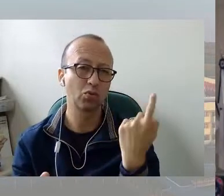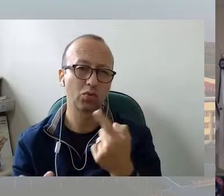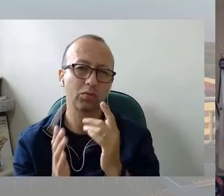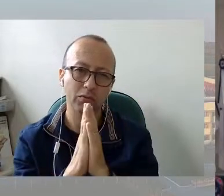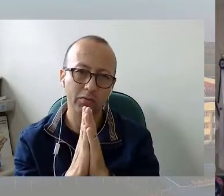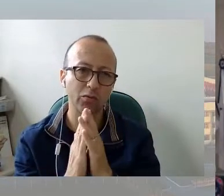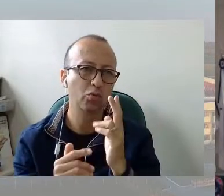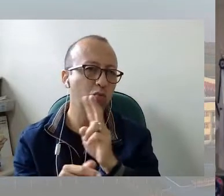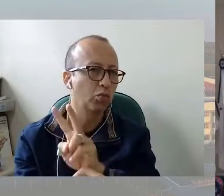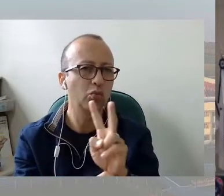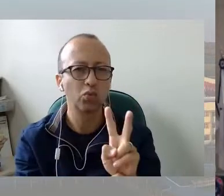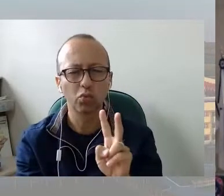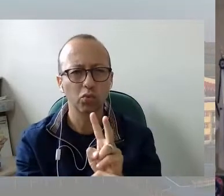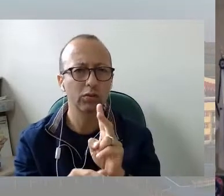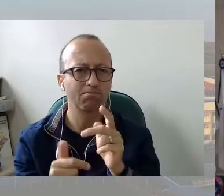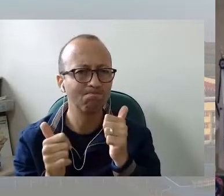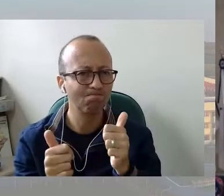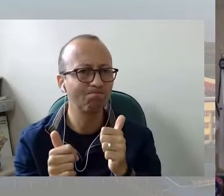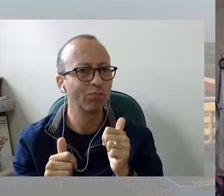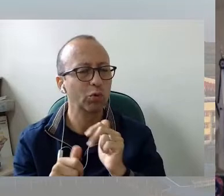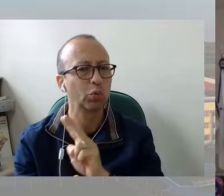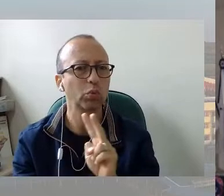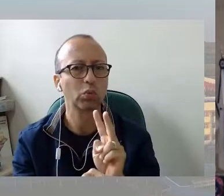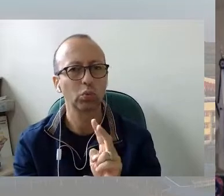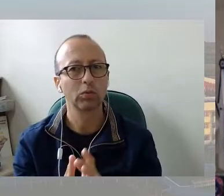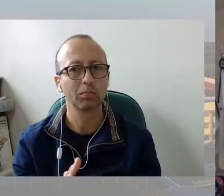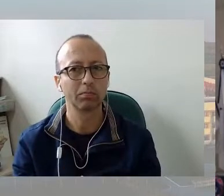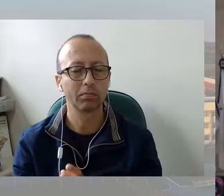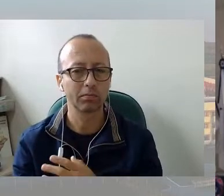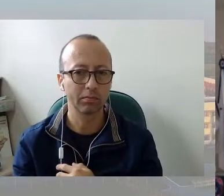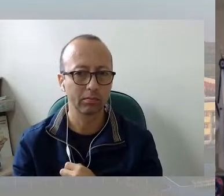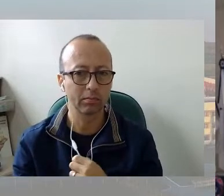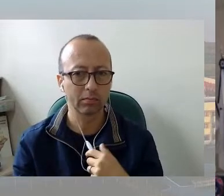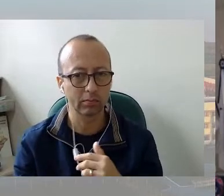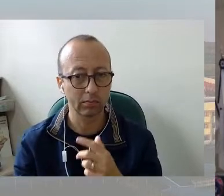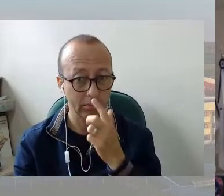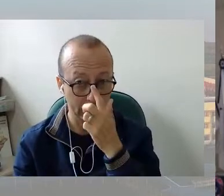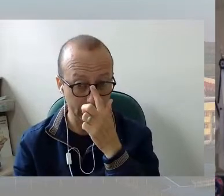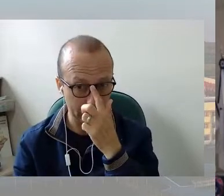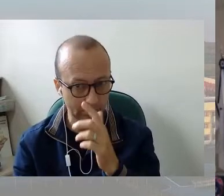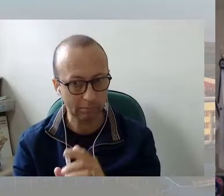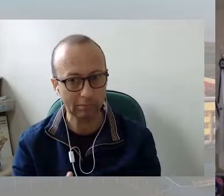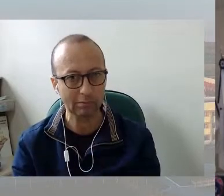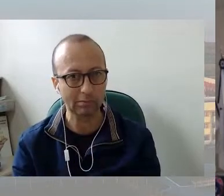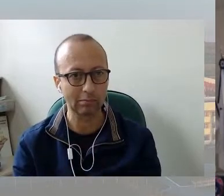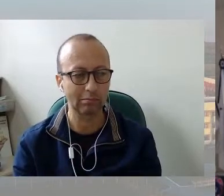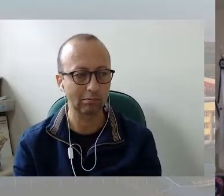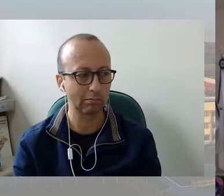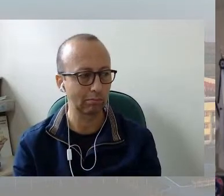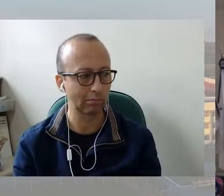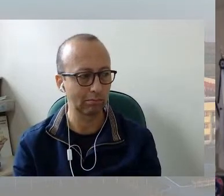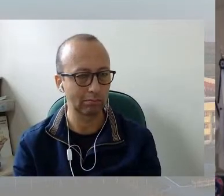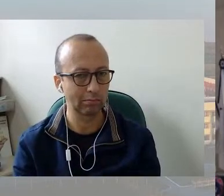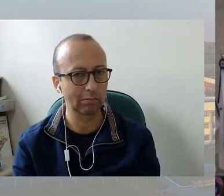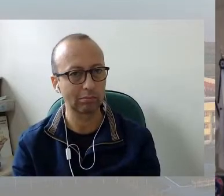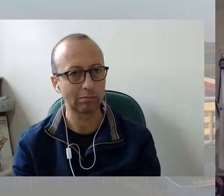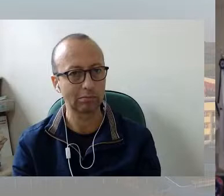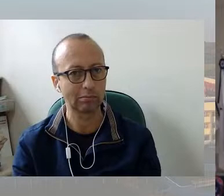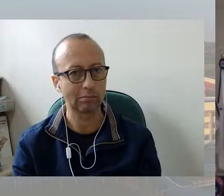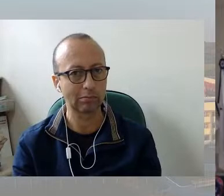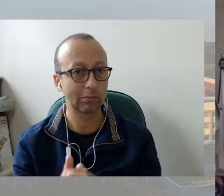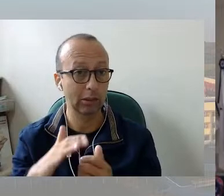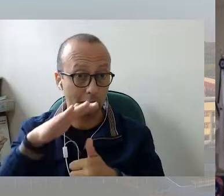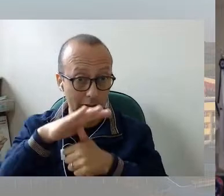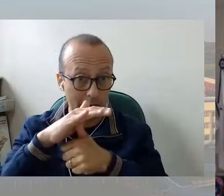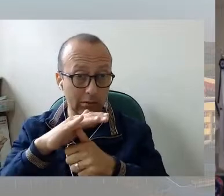né, para que todos nós tenhamos esse cuidado antes de ter uma manifestação pública, principalmente por parte da reitoria,